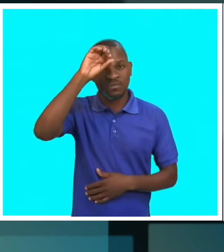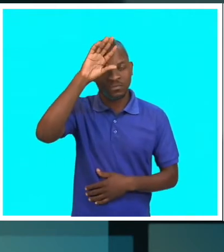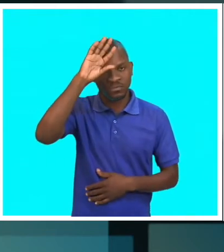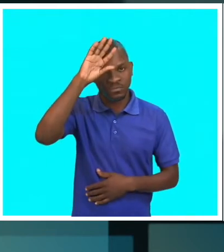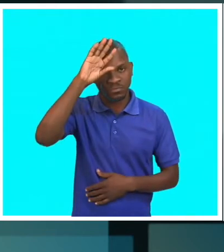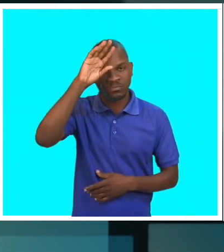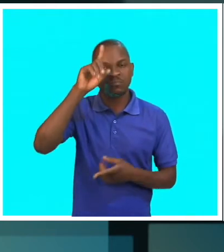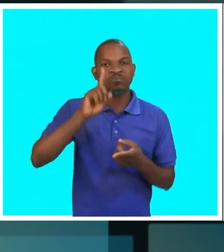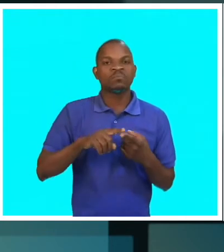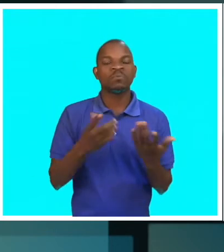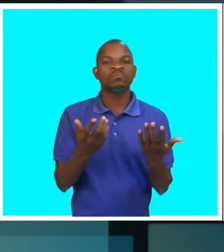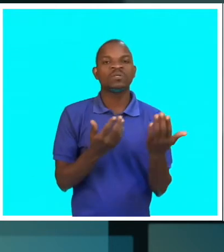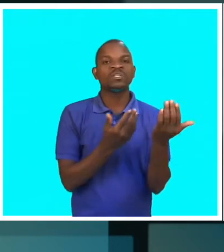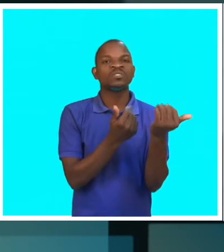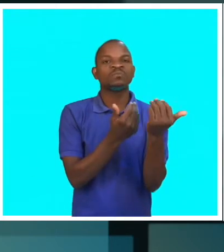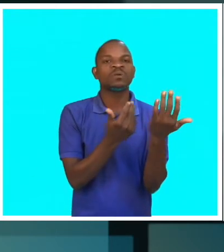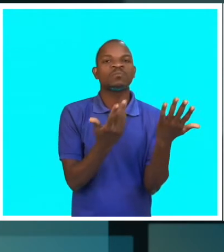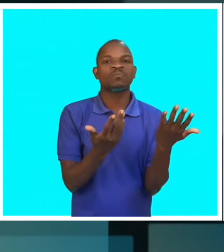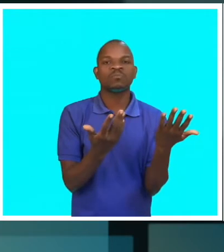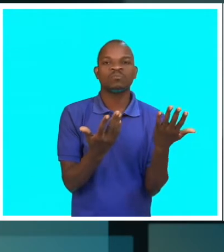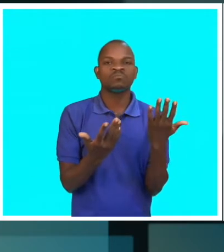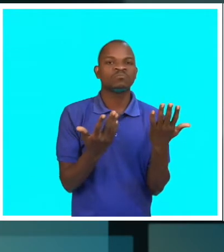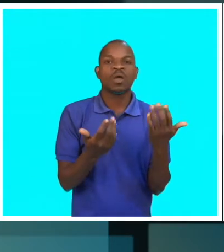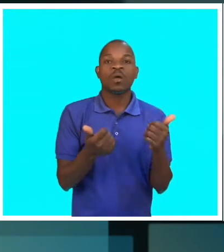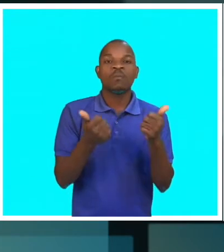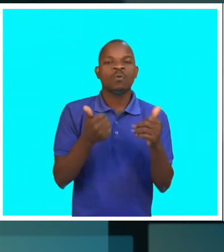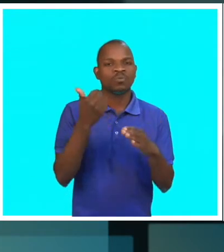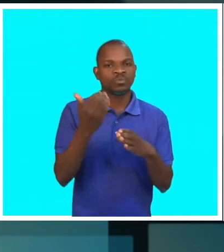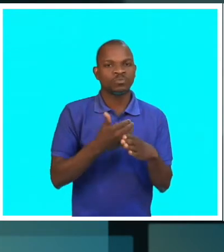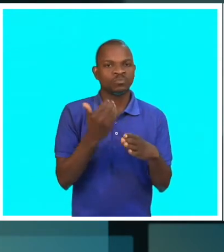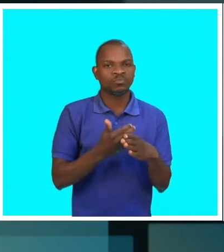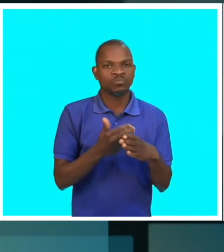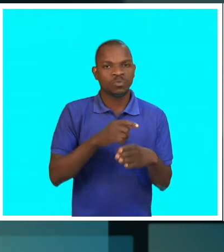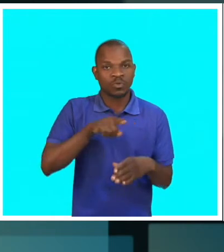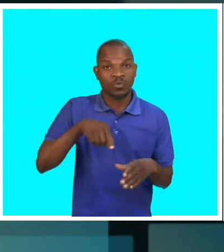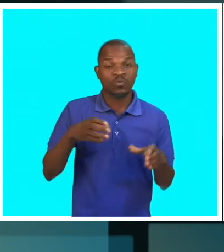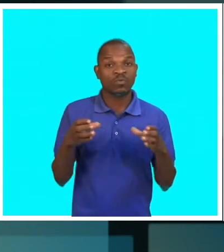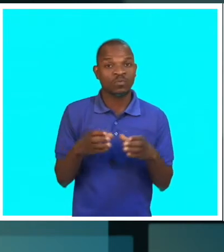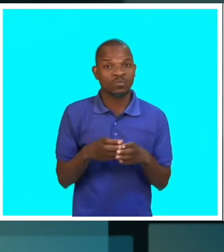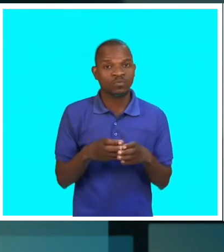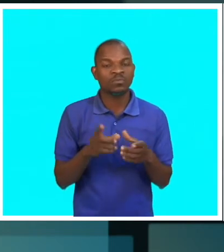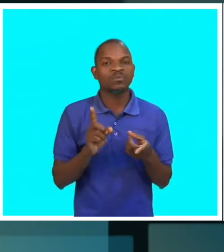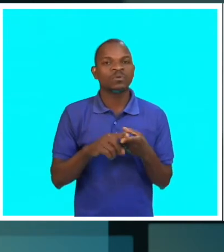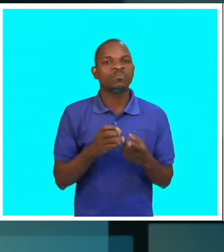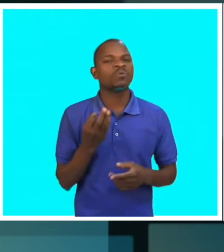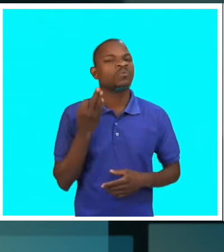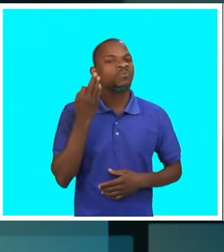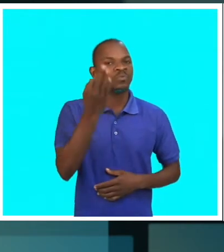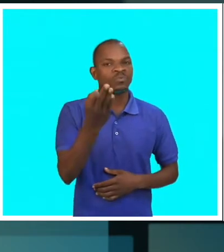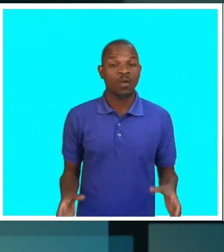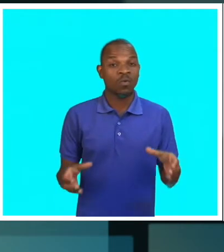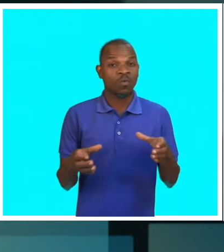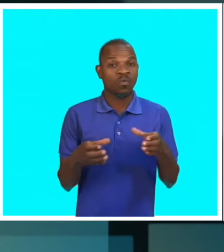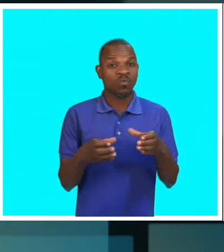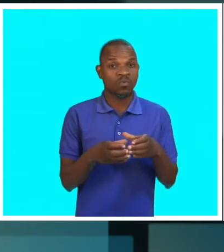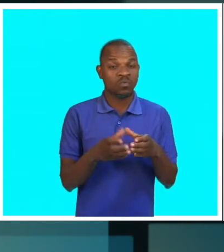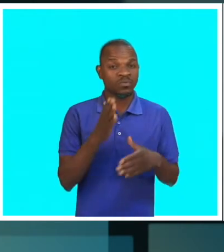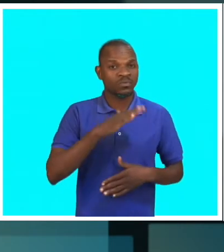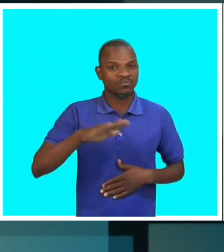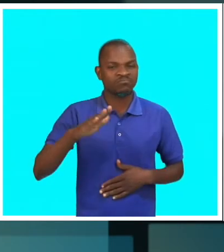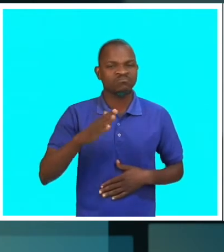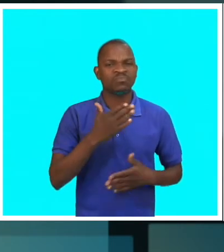e esperamos uma boa experiência pelo grupo, que possamos chegar além. A Seleção